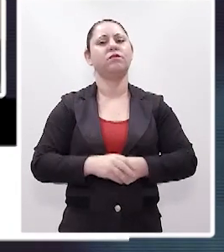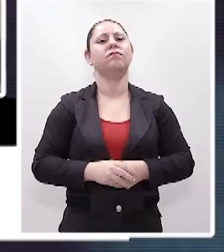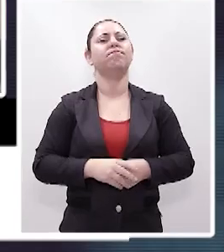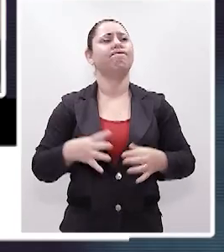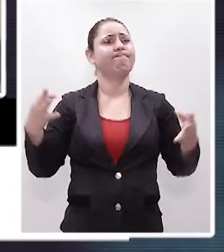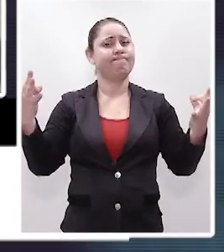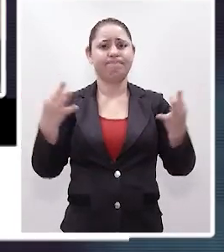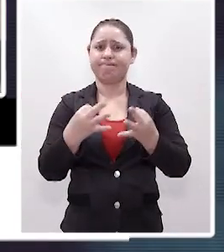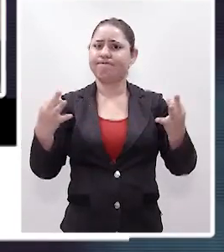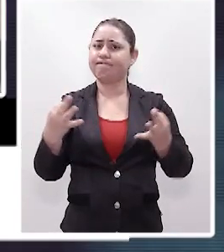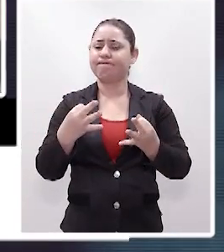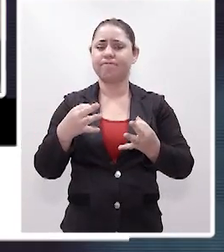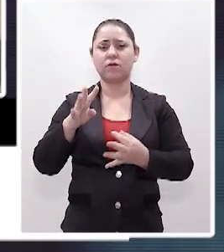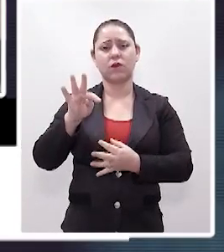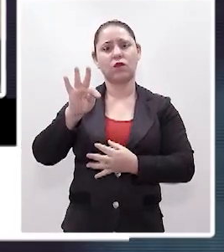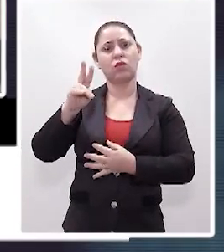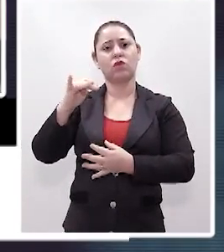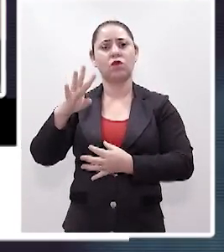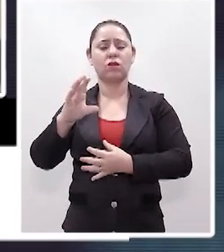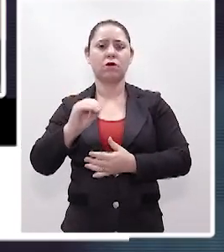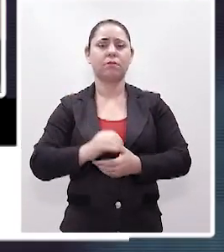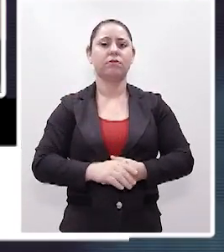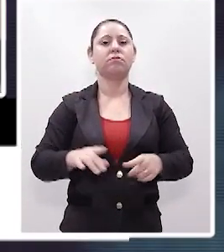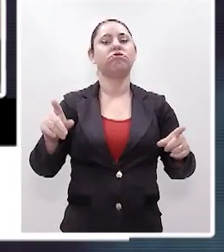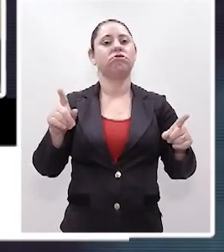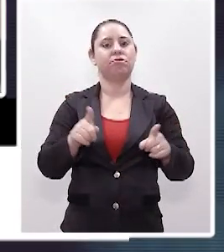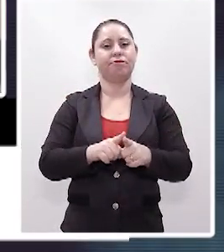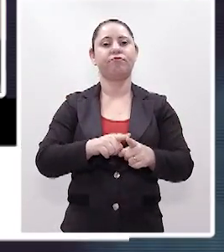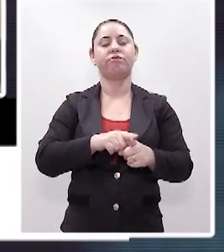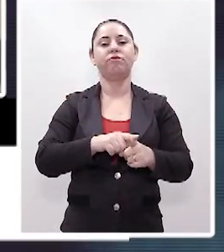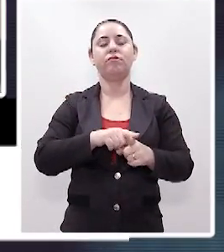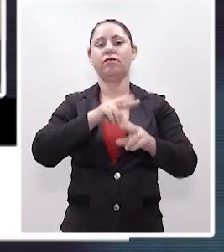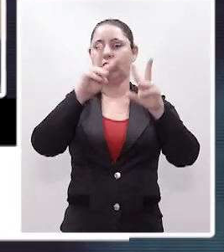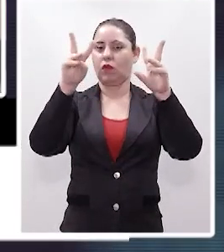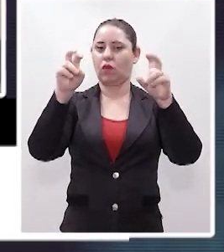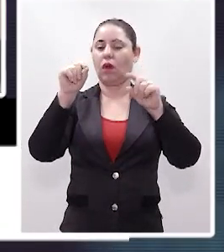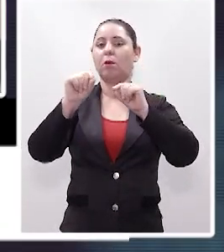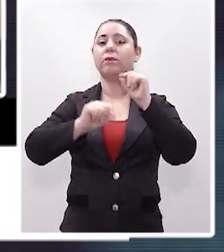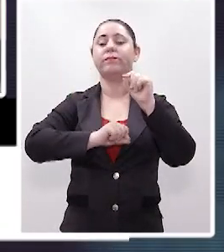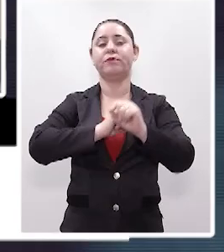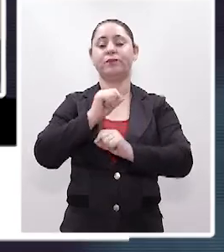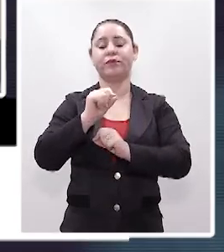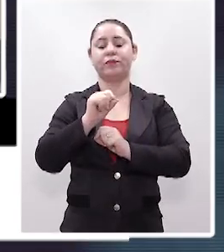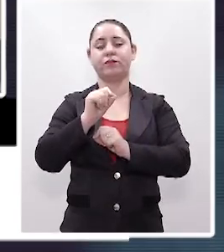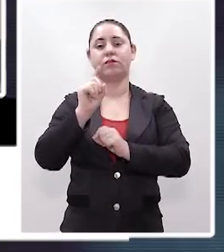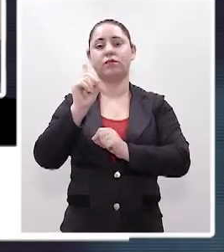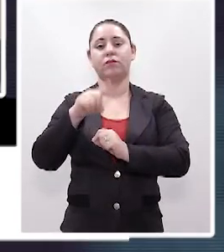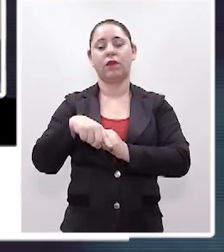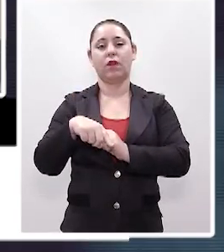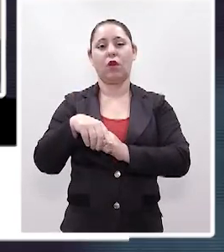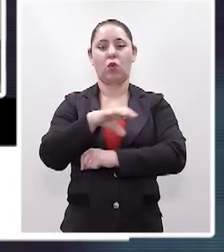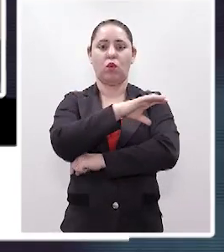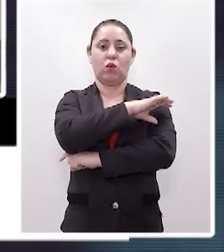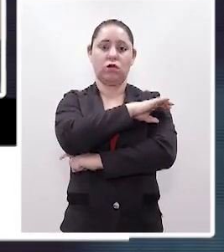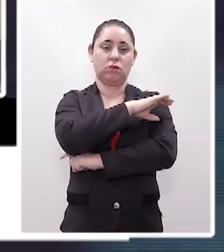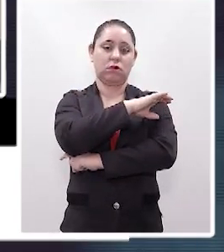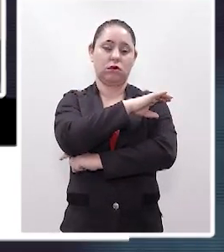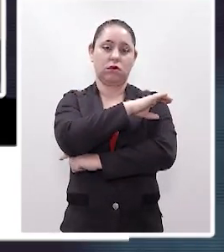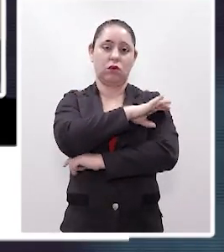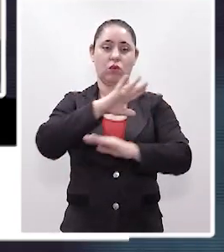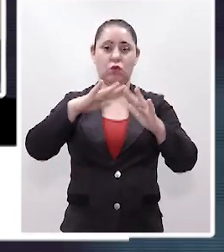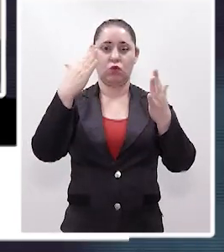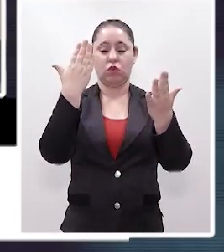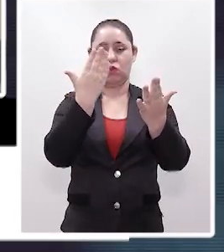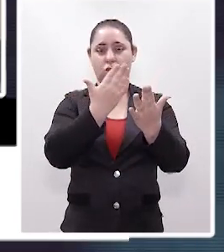Exatamente, prejuízo que isso Tiago. pode ter. E tem também a questão, foi uma das questões que a coordenação